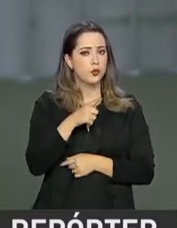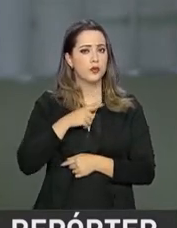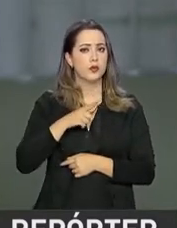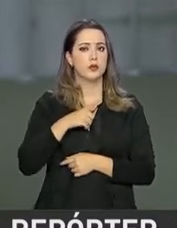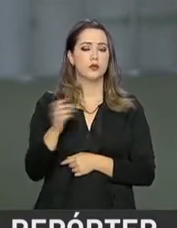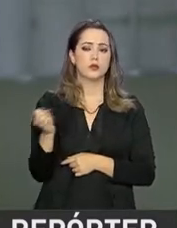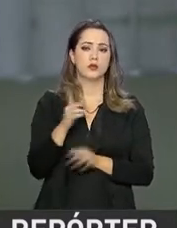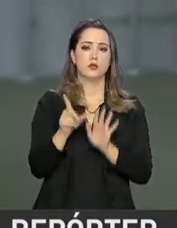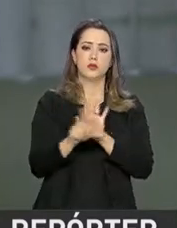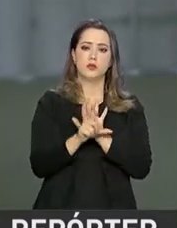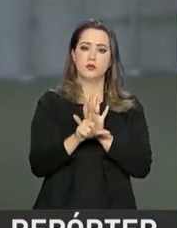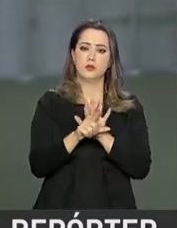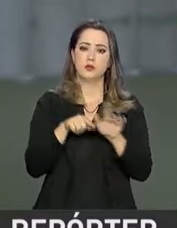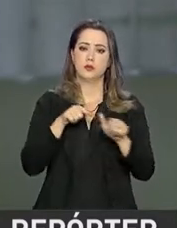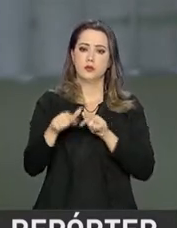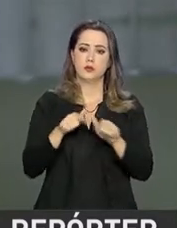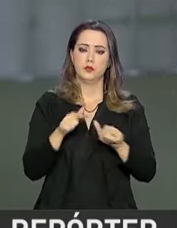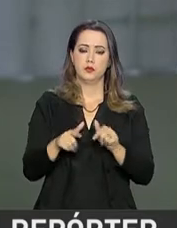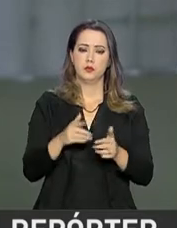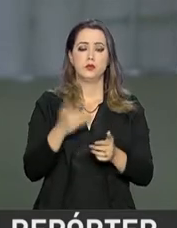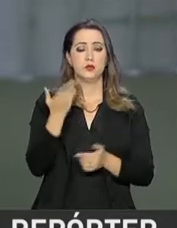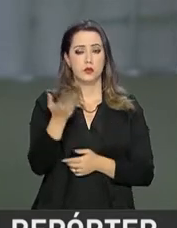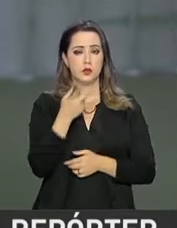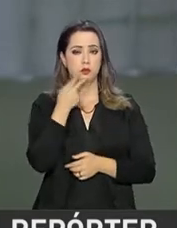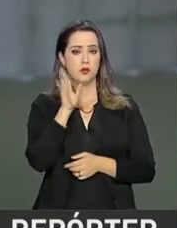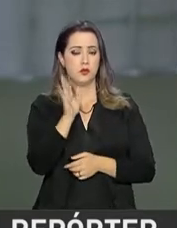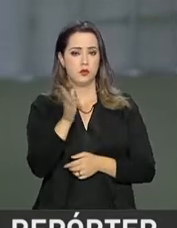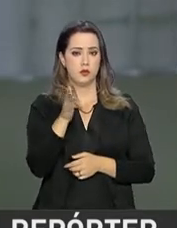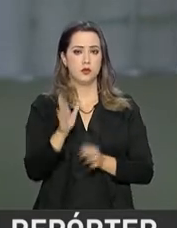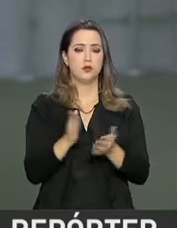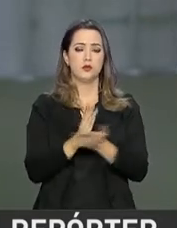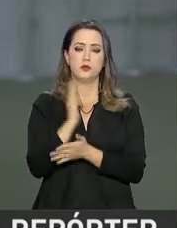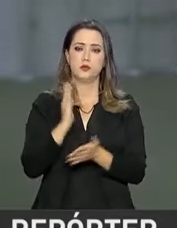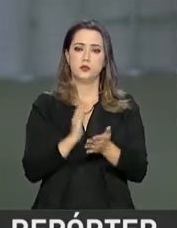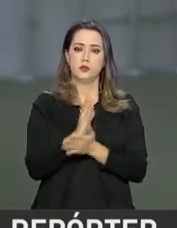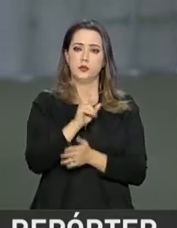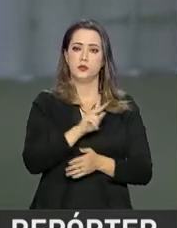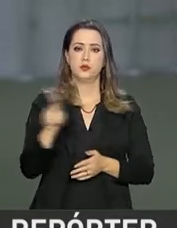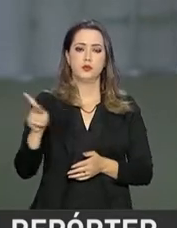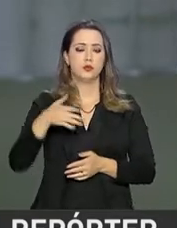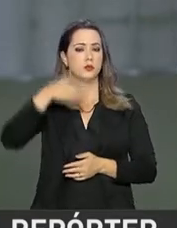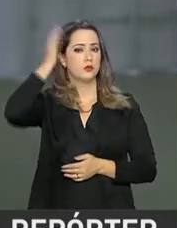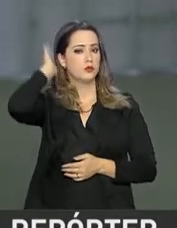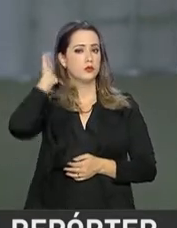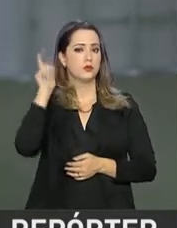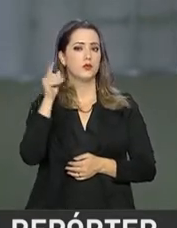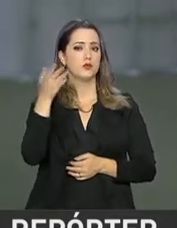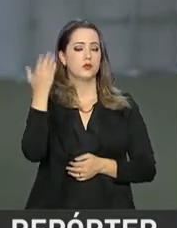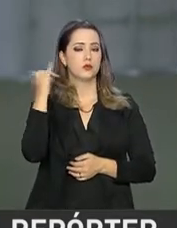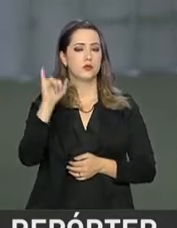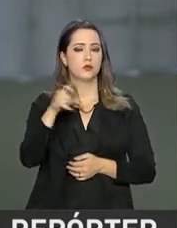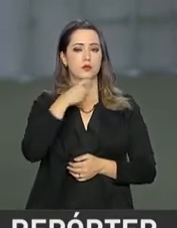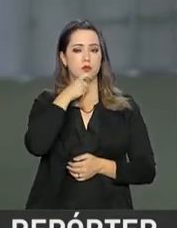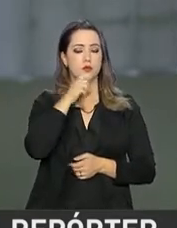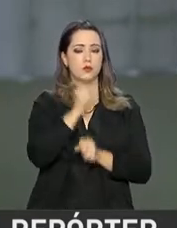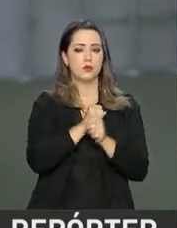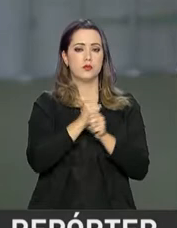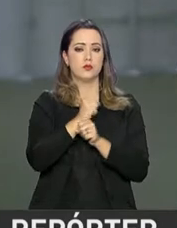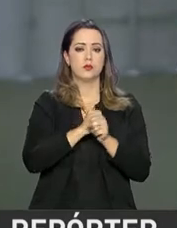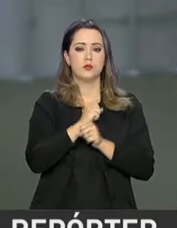modernização das leis trabalhistas que como você diz foi sancionada pelo presidente michel temer em julho do ano passado